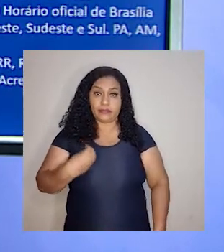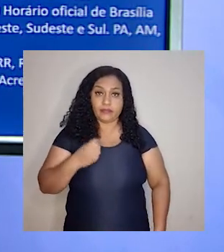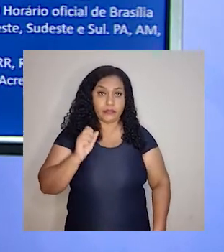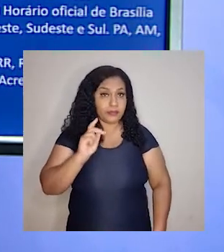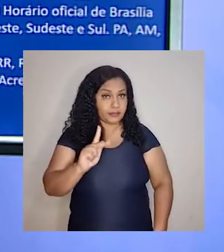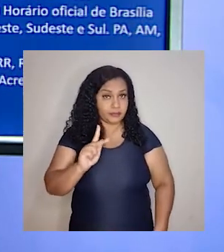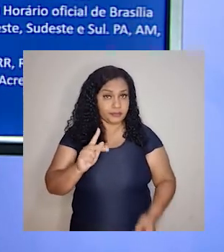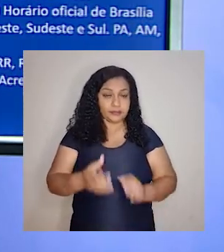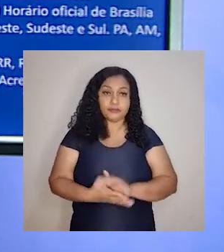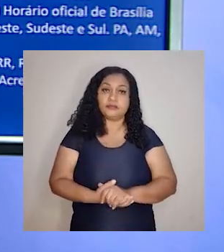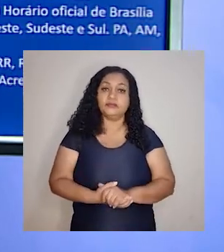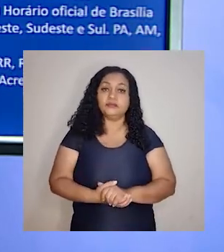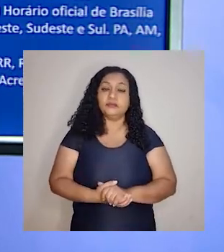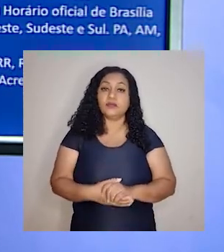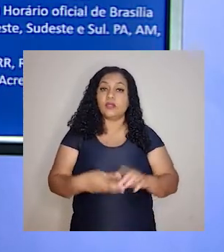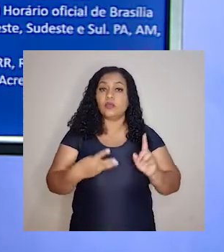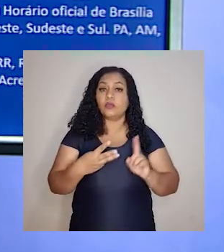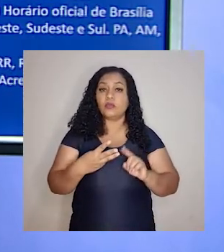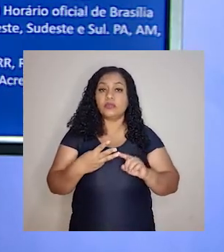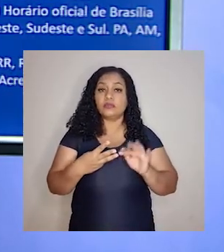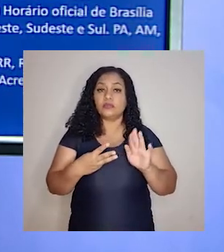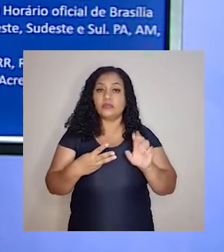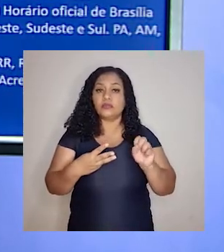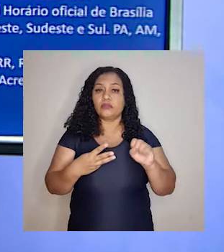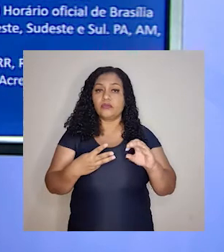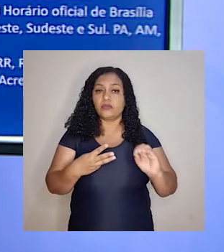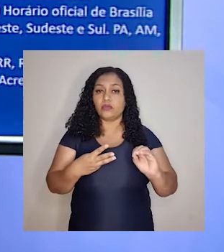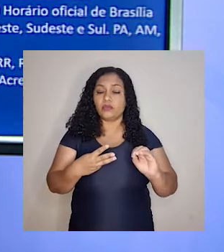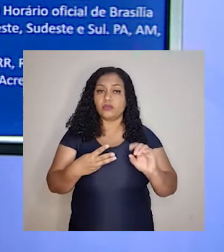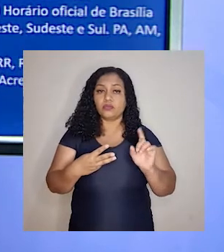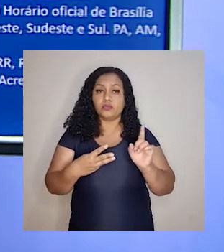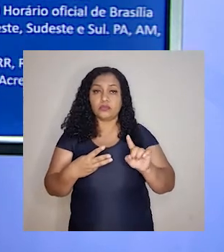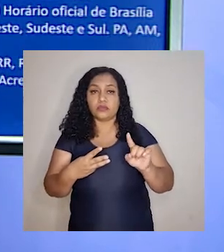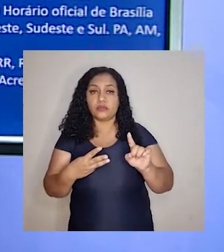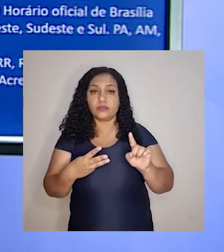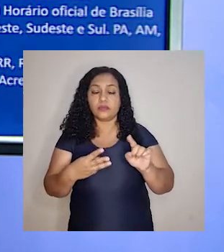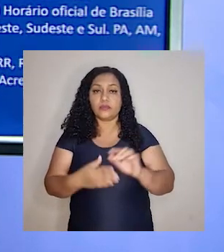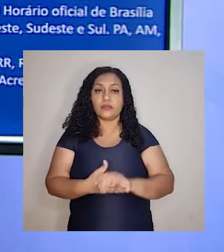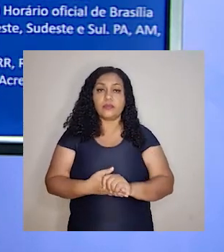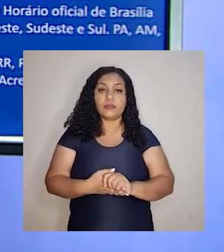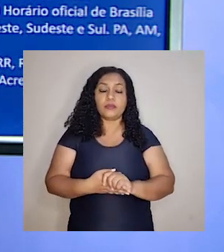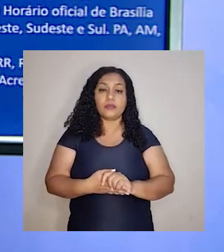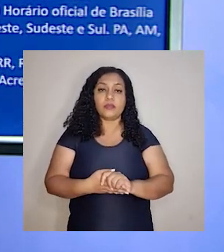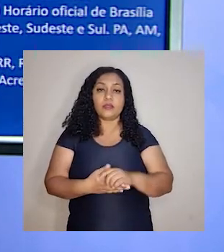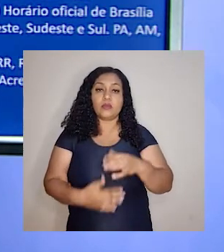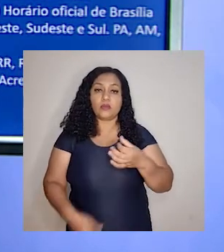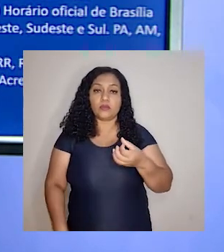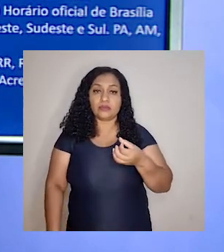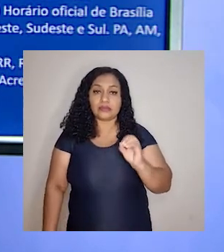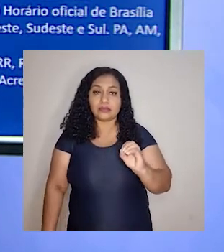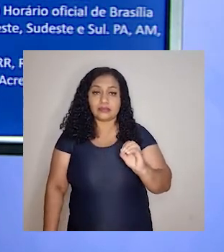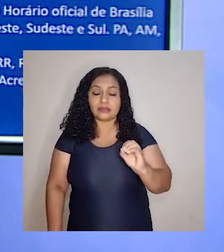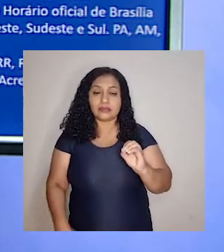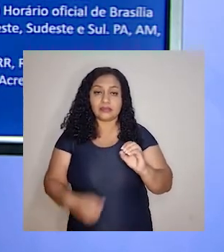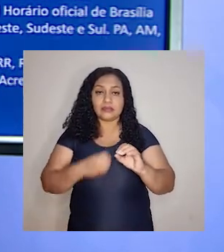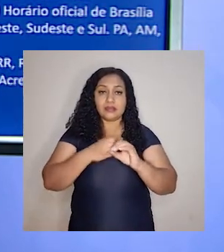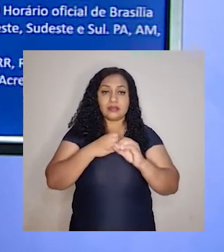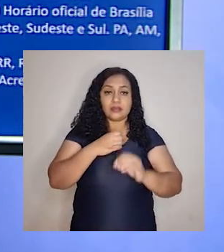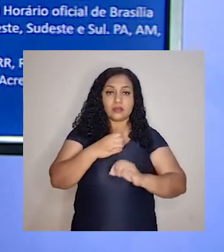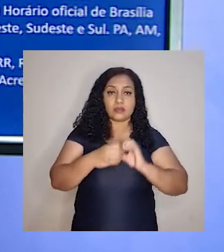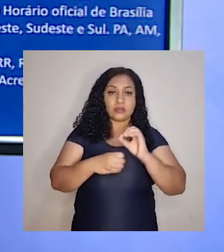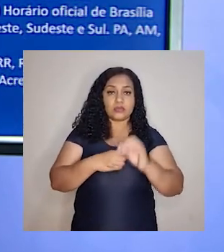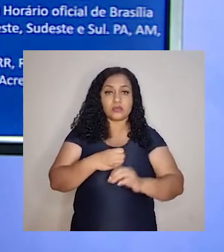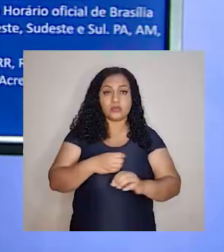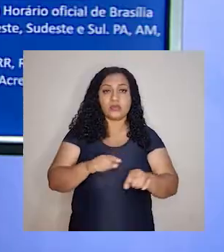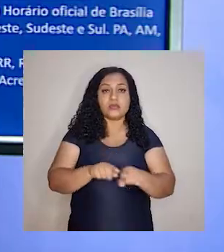então o que acontece o nosso terceiro fuso ele corresponde pessoal ao grau 60 mede longitude